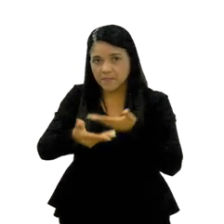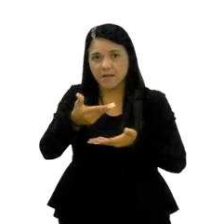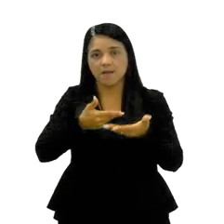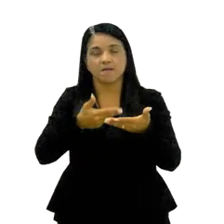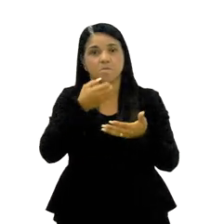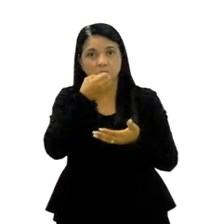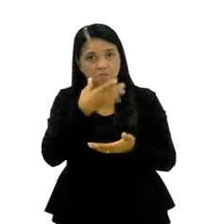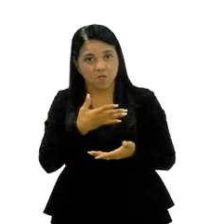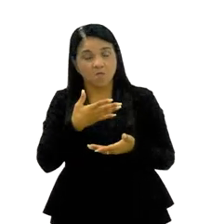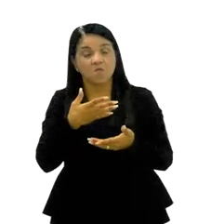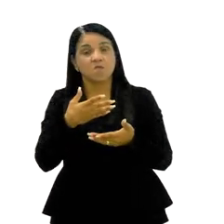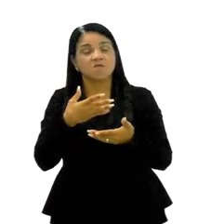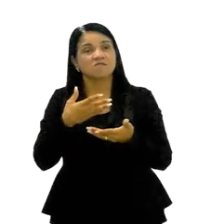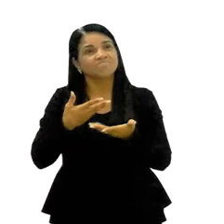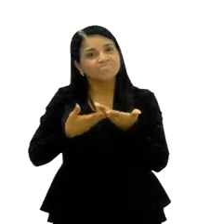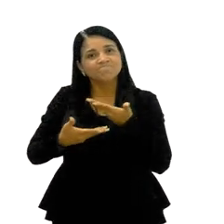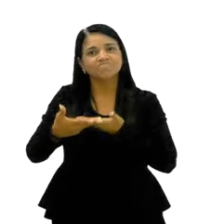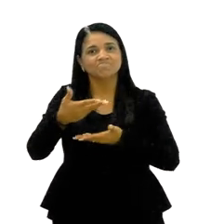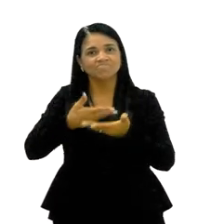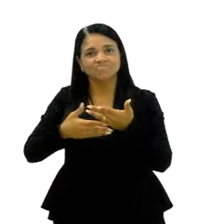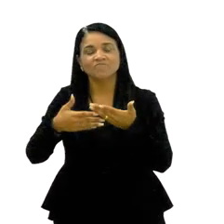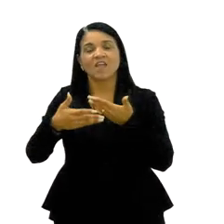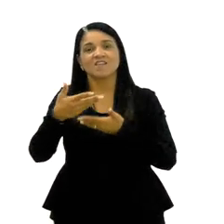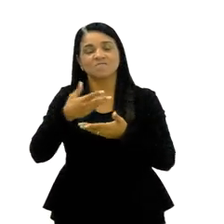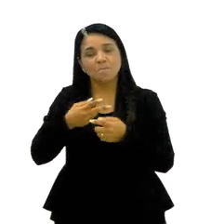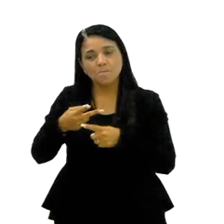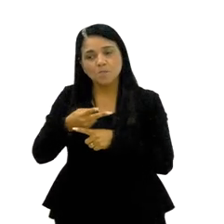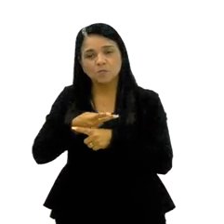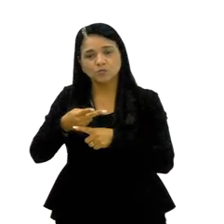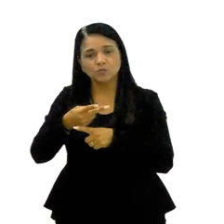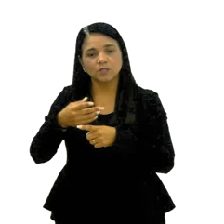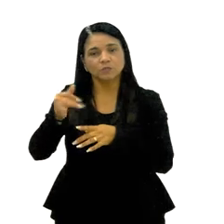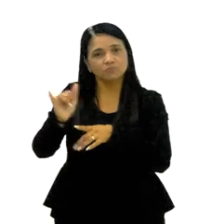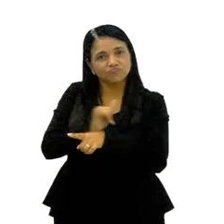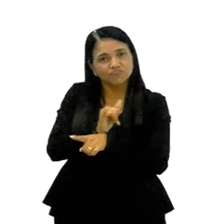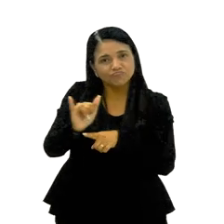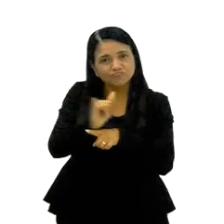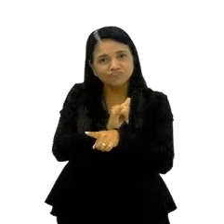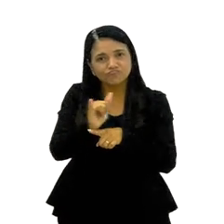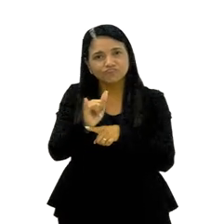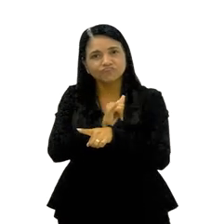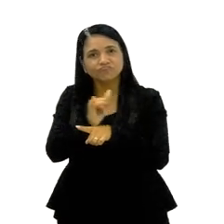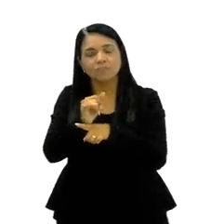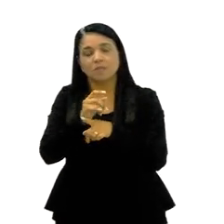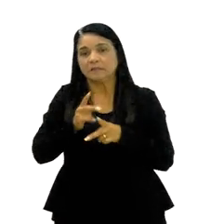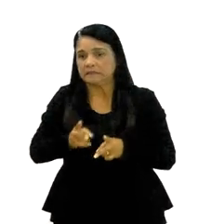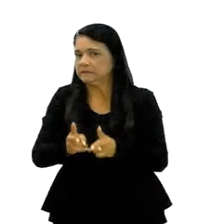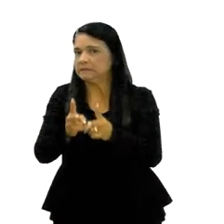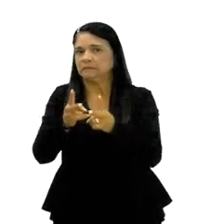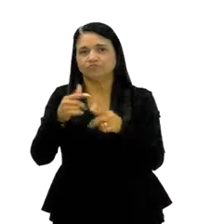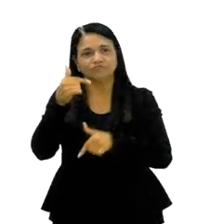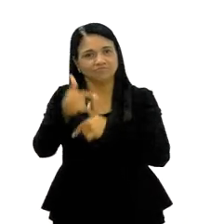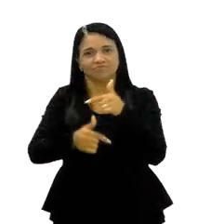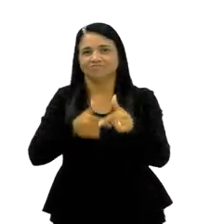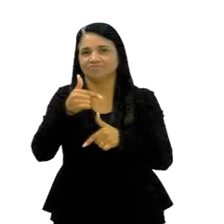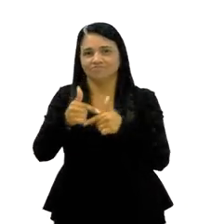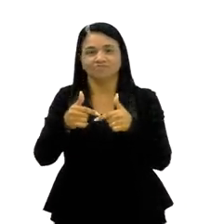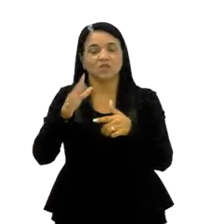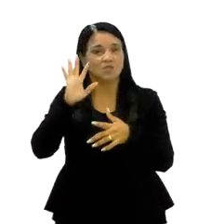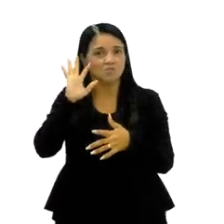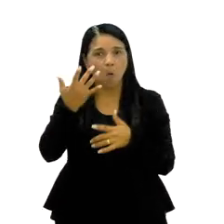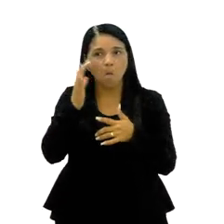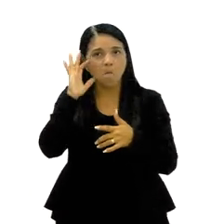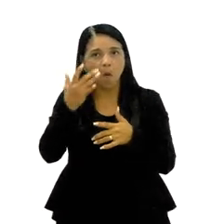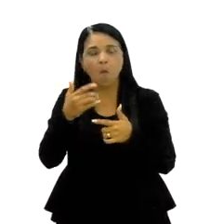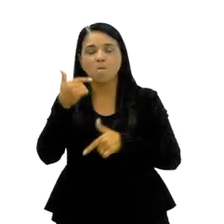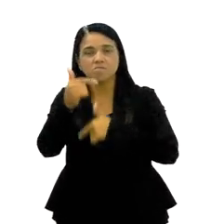que é muito bom, e aí você vai meio que buscando alternativas para não deixar aquela engrenagem parar nunca.